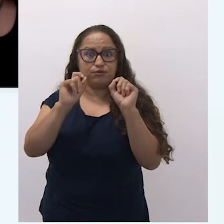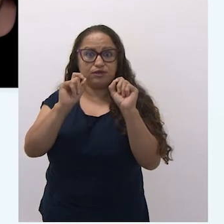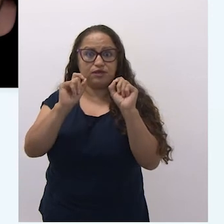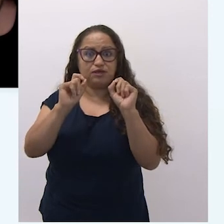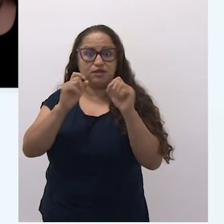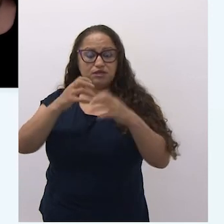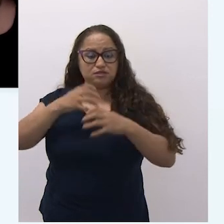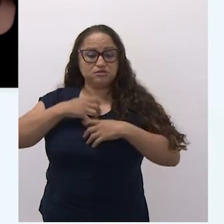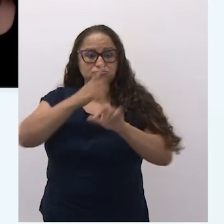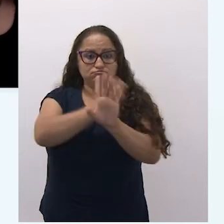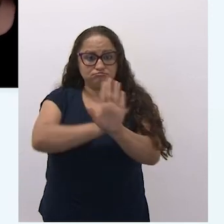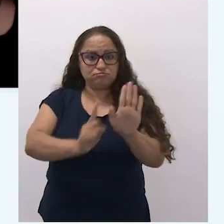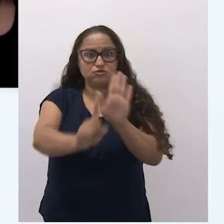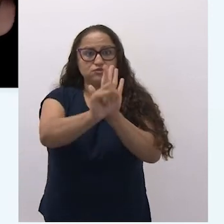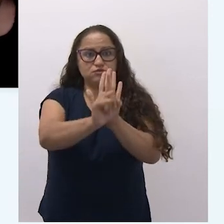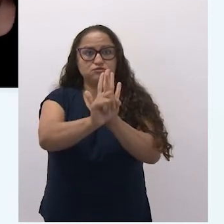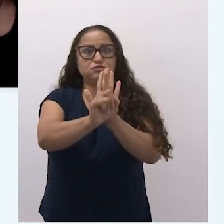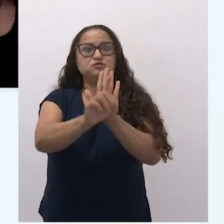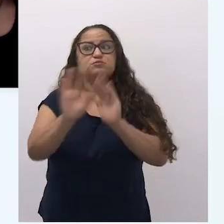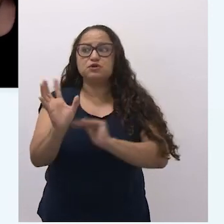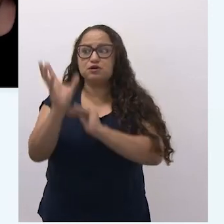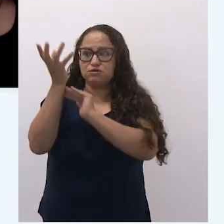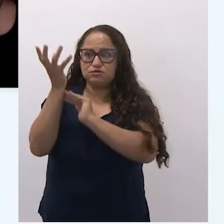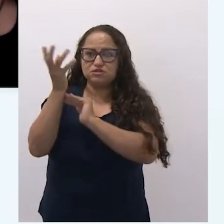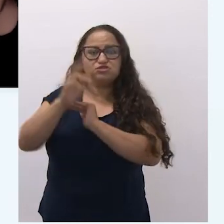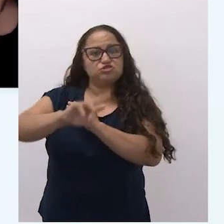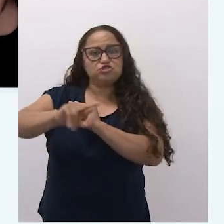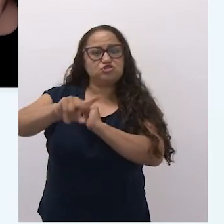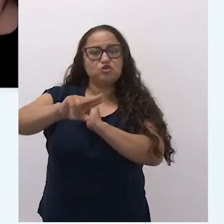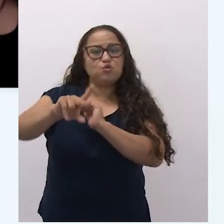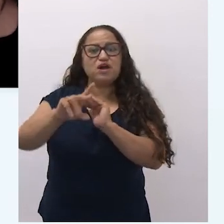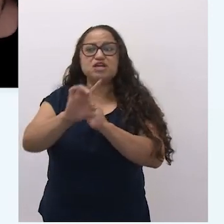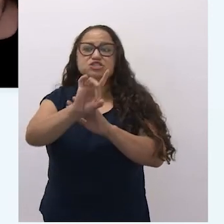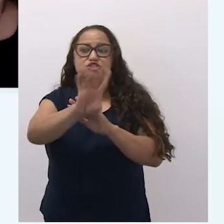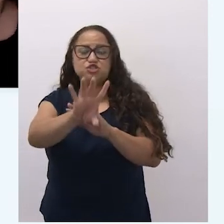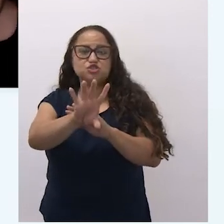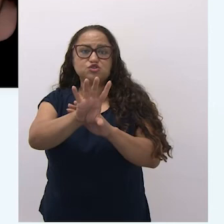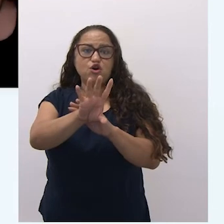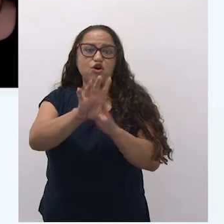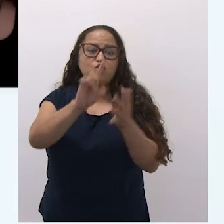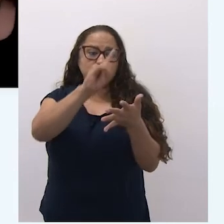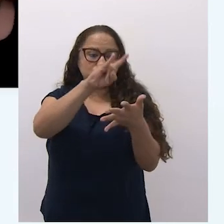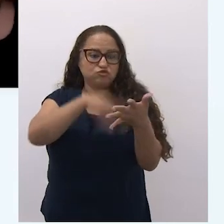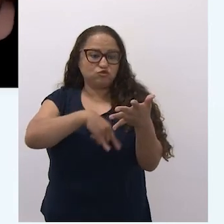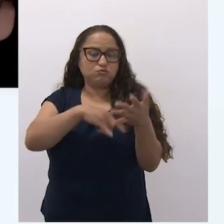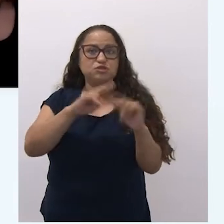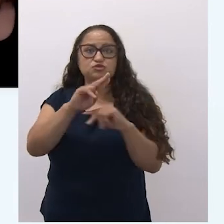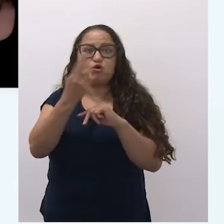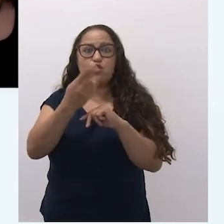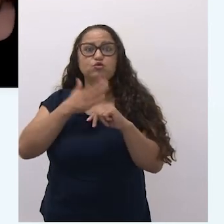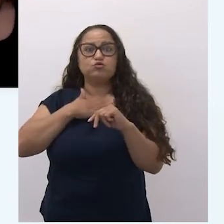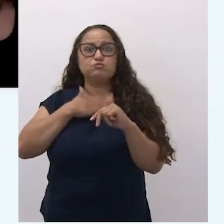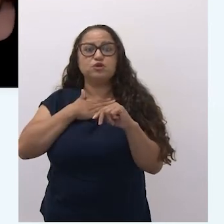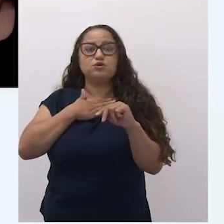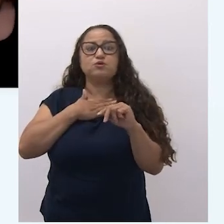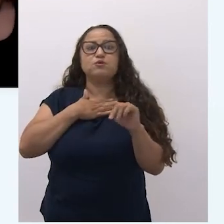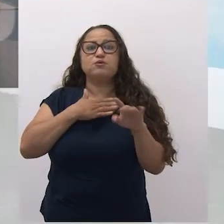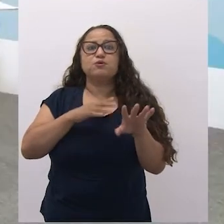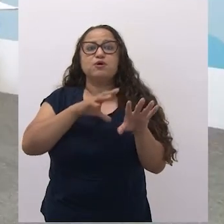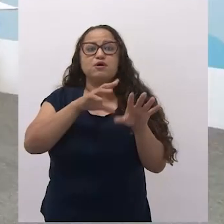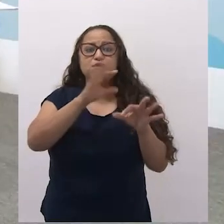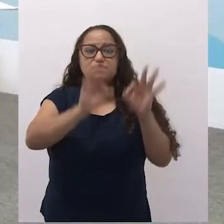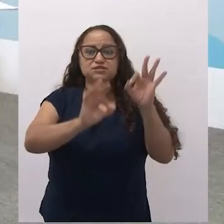esse protagonismo seja realmente exercido e não fique no âmbito dos documentos ou do meu plano de aula, né?